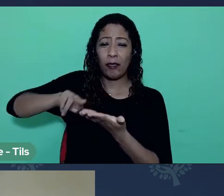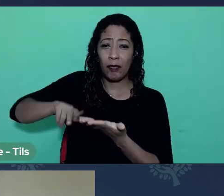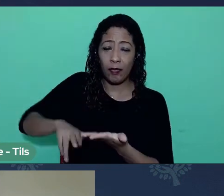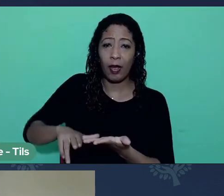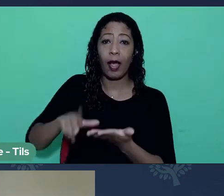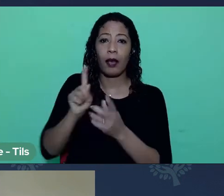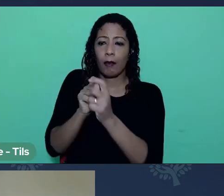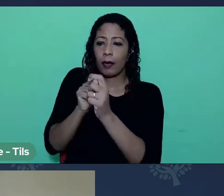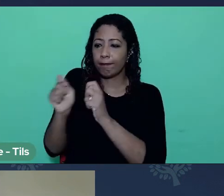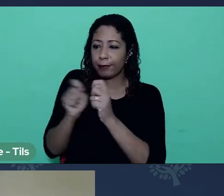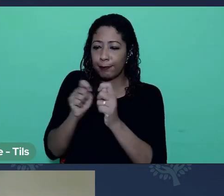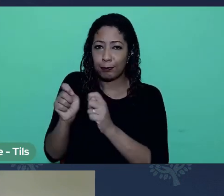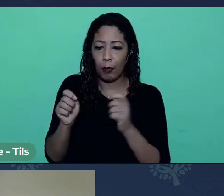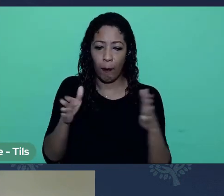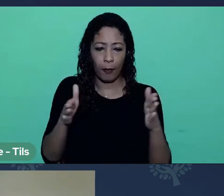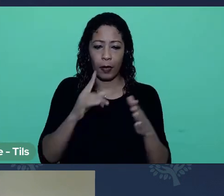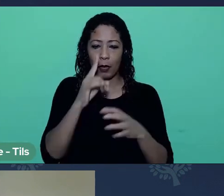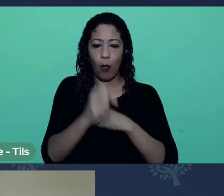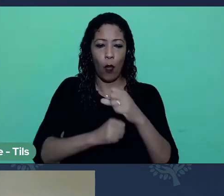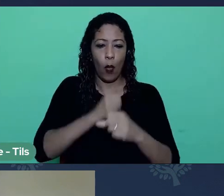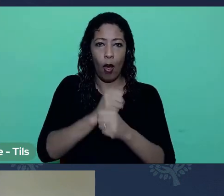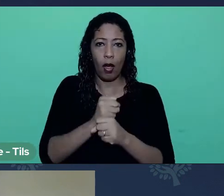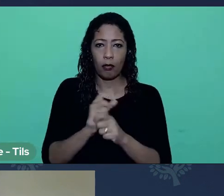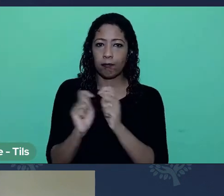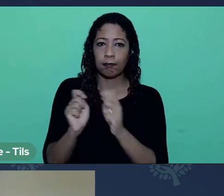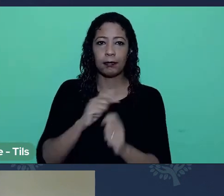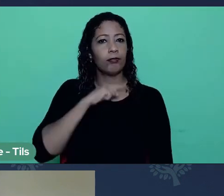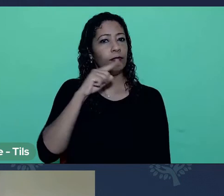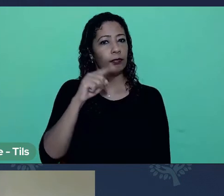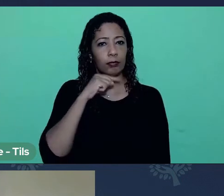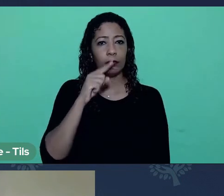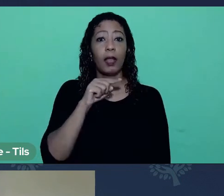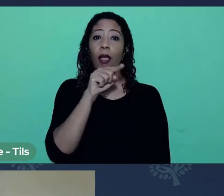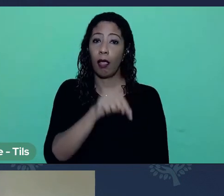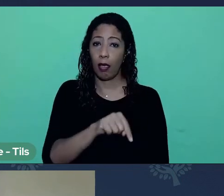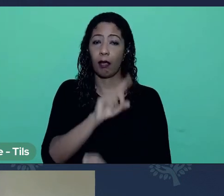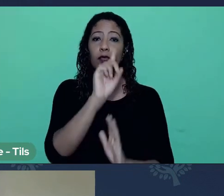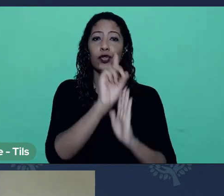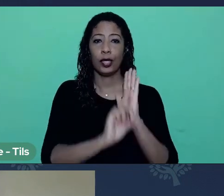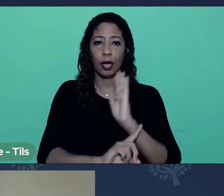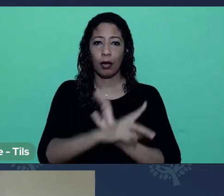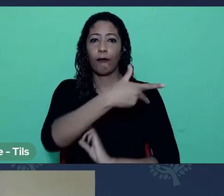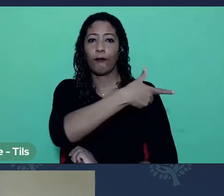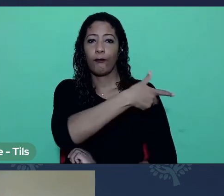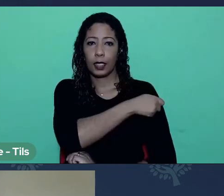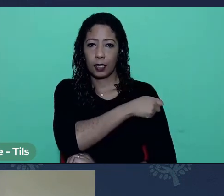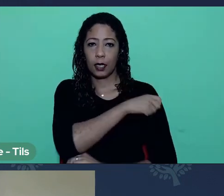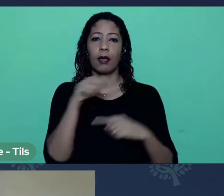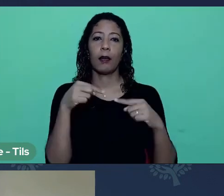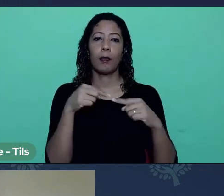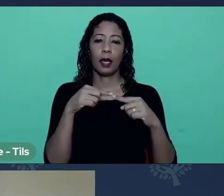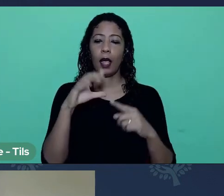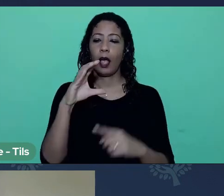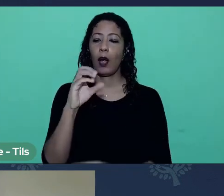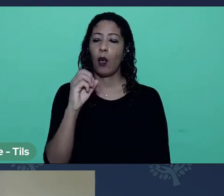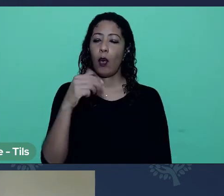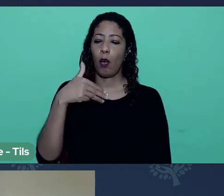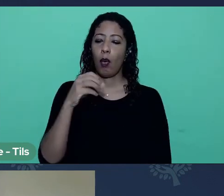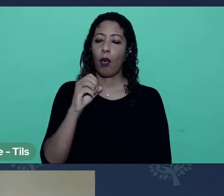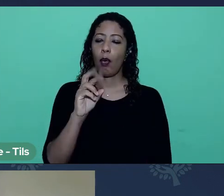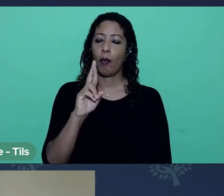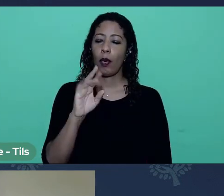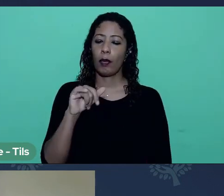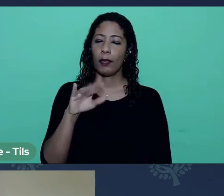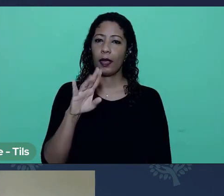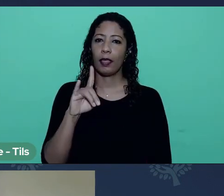últimos 12 meses. Então, este sim tem direito à vacina como comorbidade. Vale ressaltar